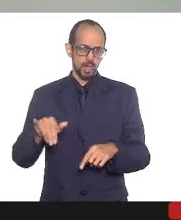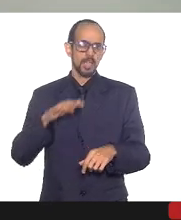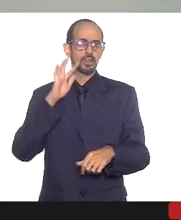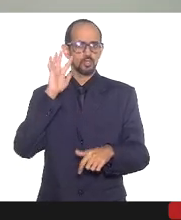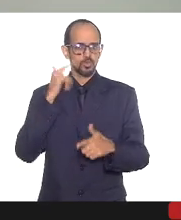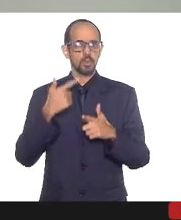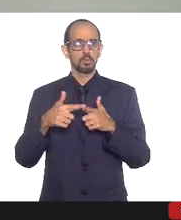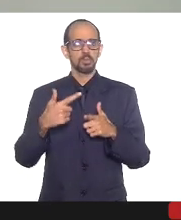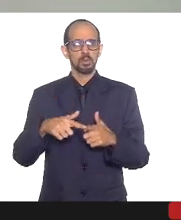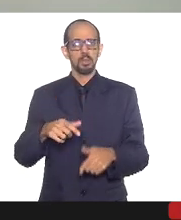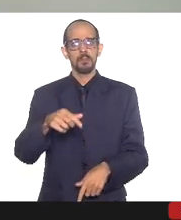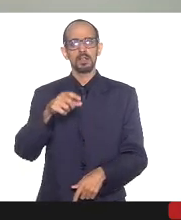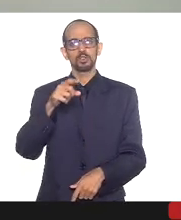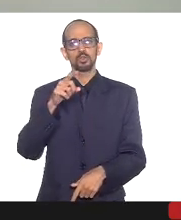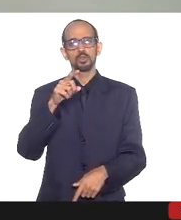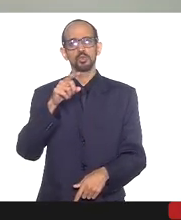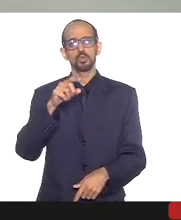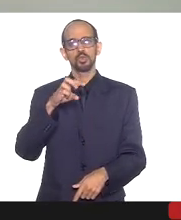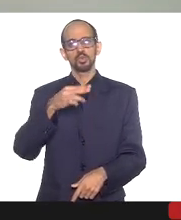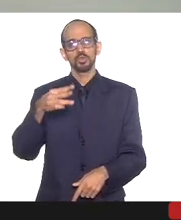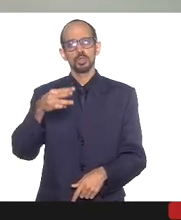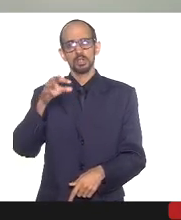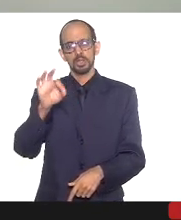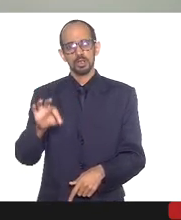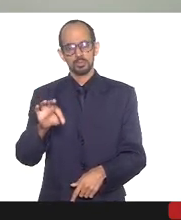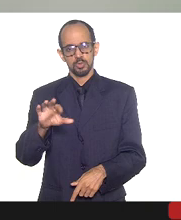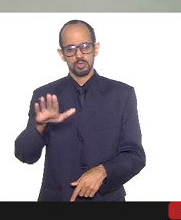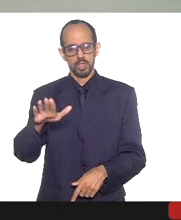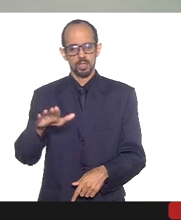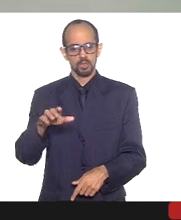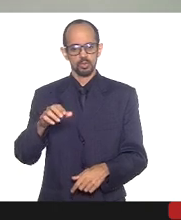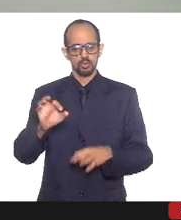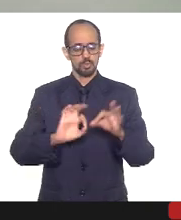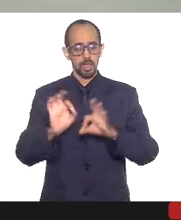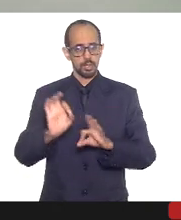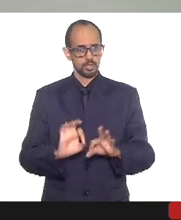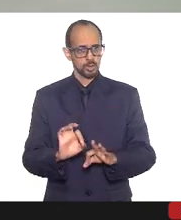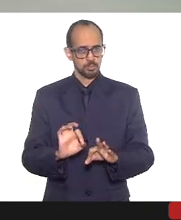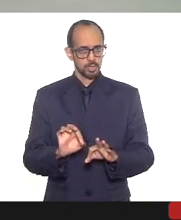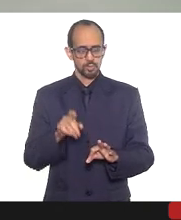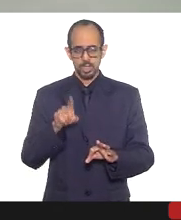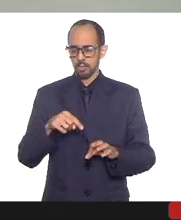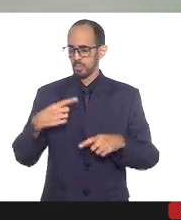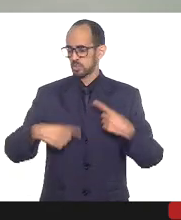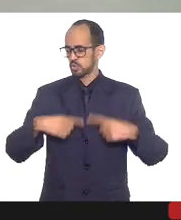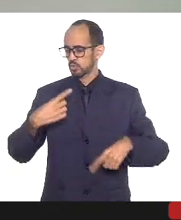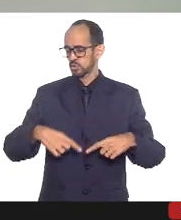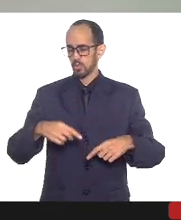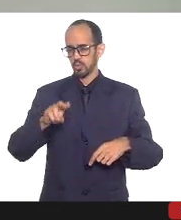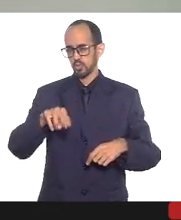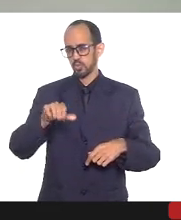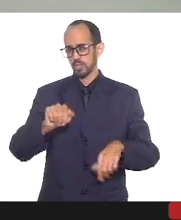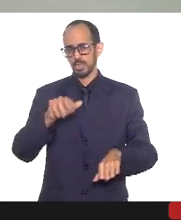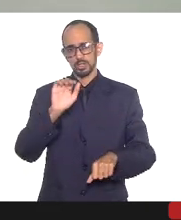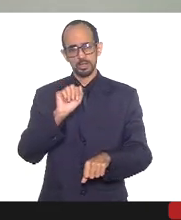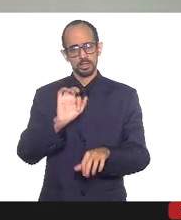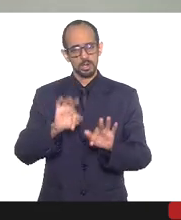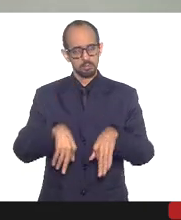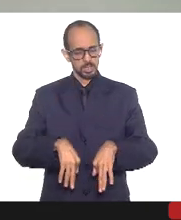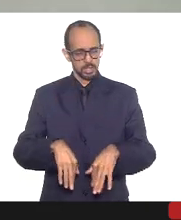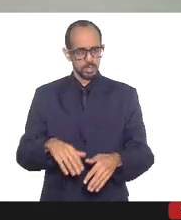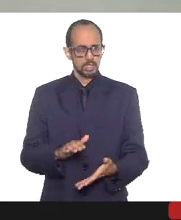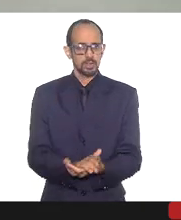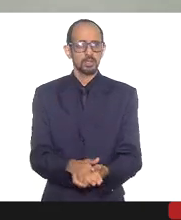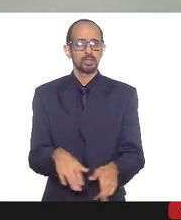terço, né, de planejamento que nós temos também, que ainda não é uma discussão sem fim, vai resolver o problema de